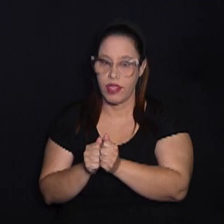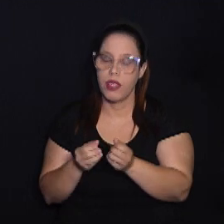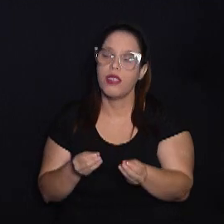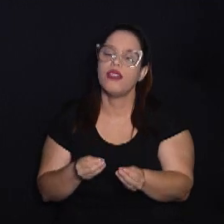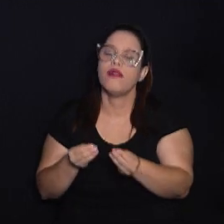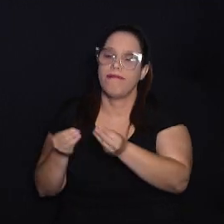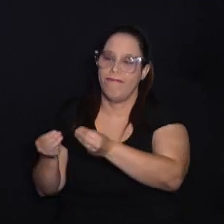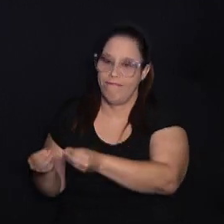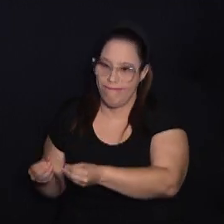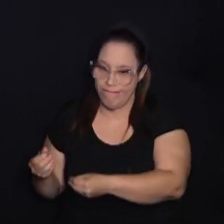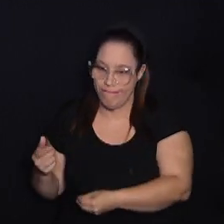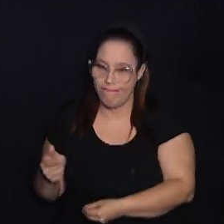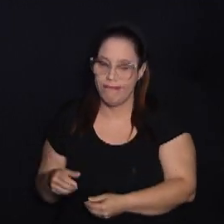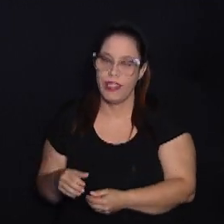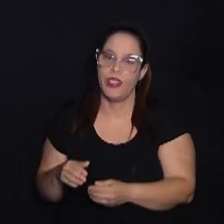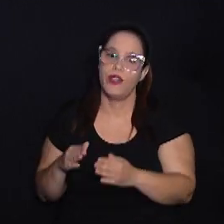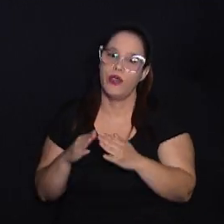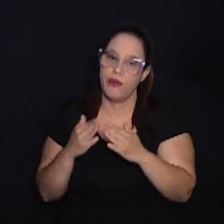estudar.